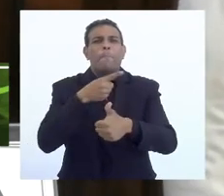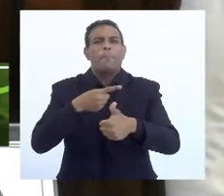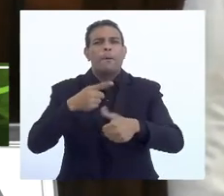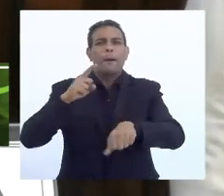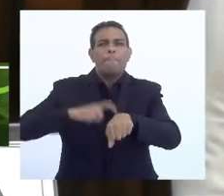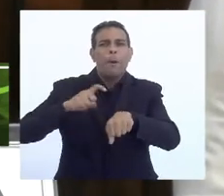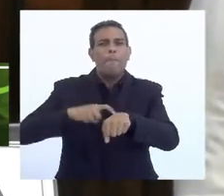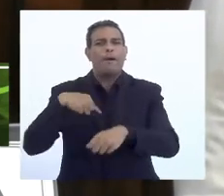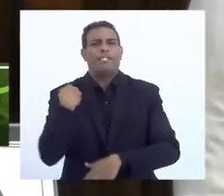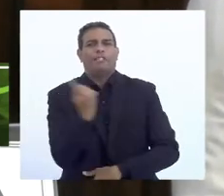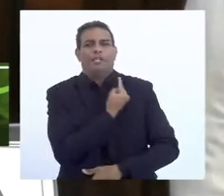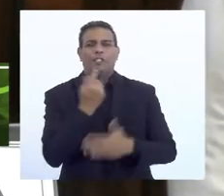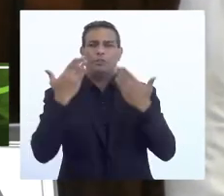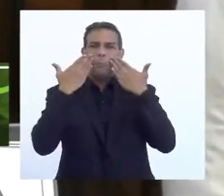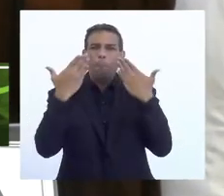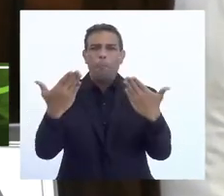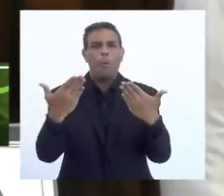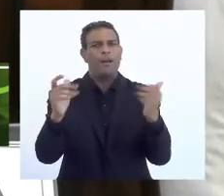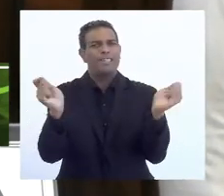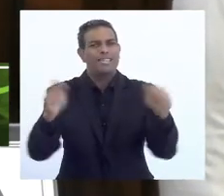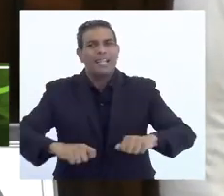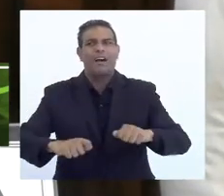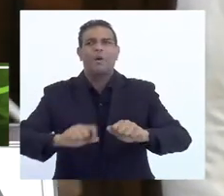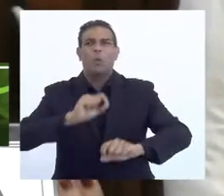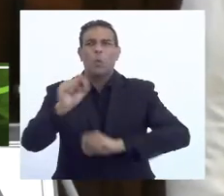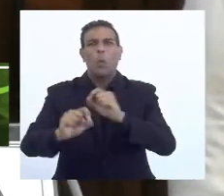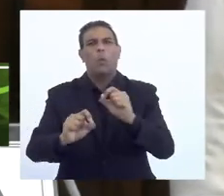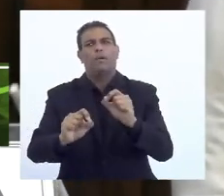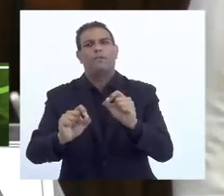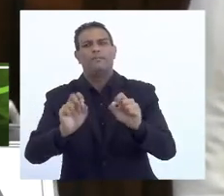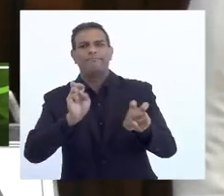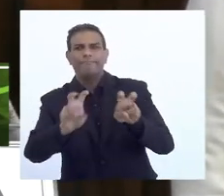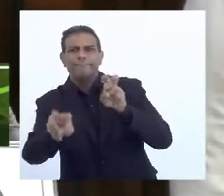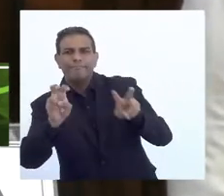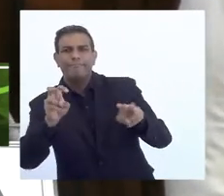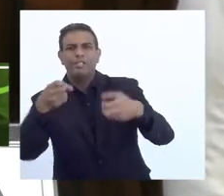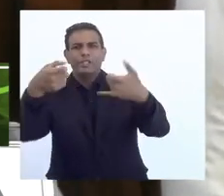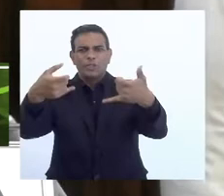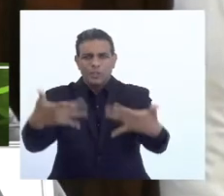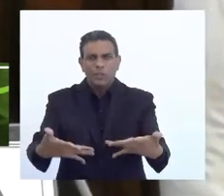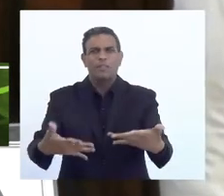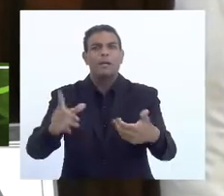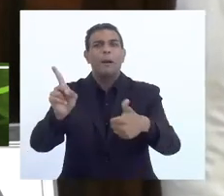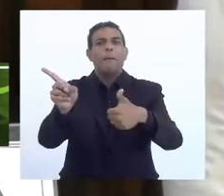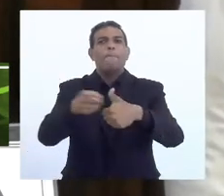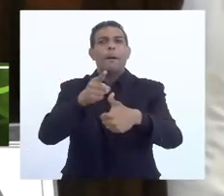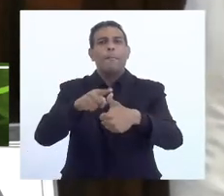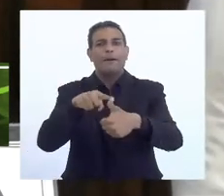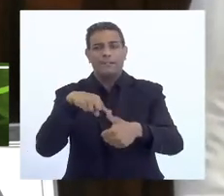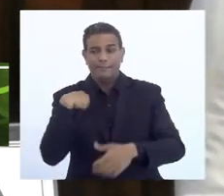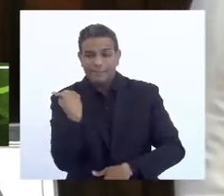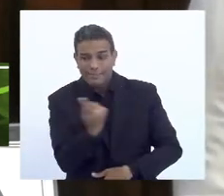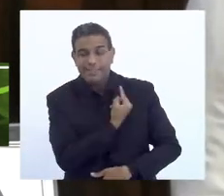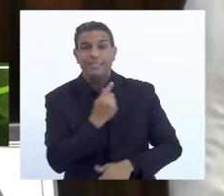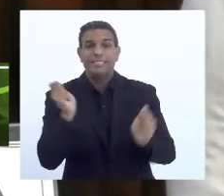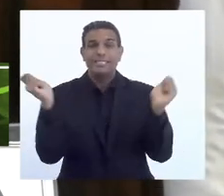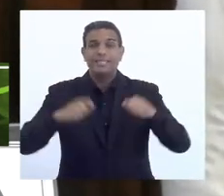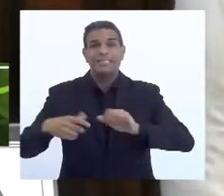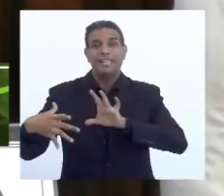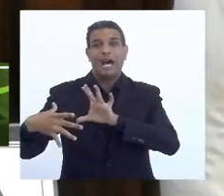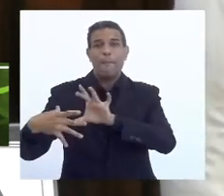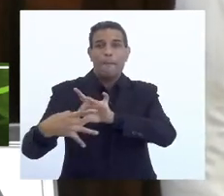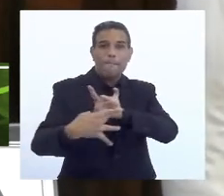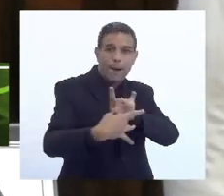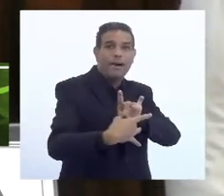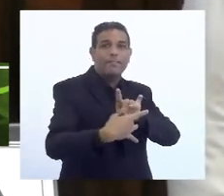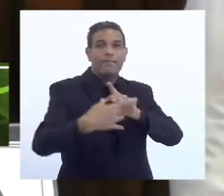falar sobre isso publicamente. Nós sempre podemos, óbvio, cada um fala sobre o que quer. Eu quero dizer, é a primeira vez que nós reunimos condições políticas